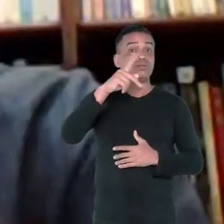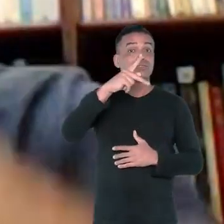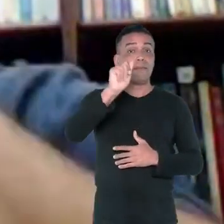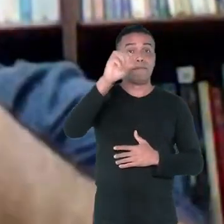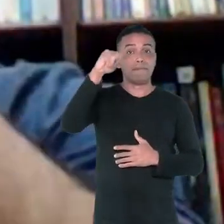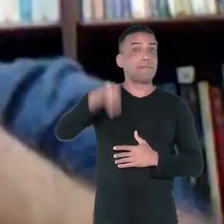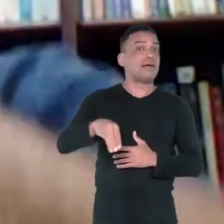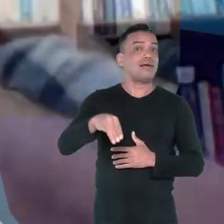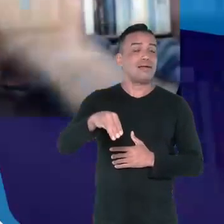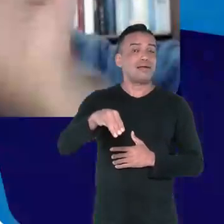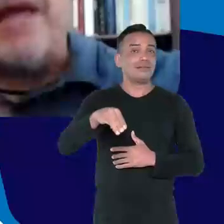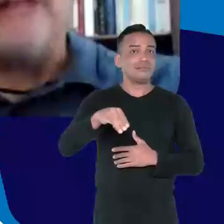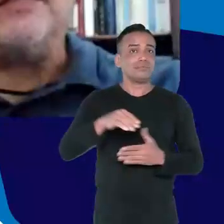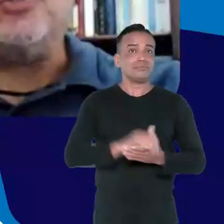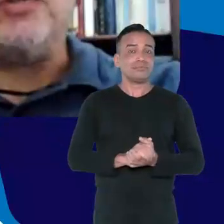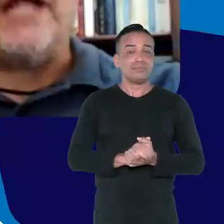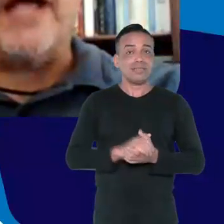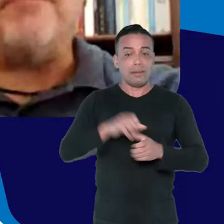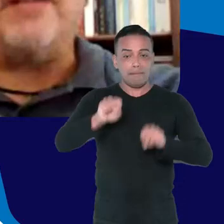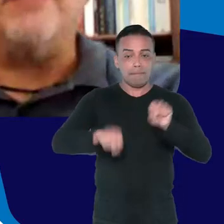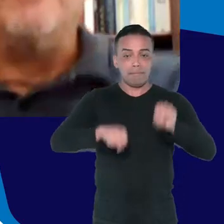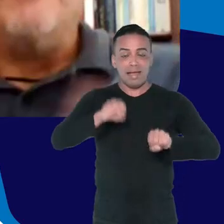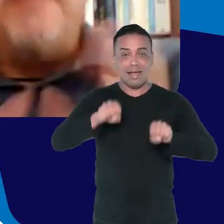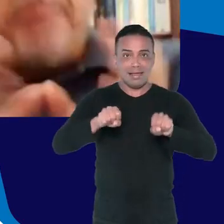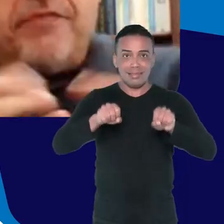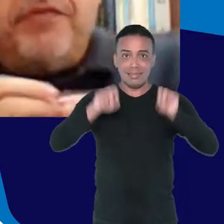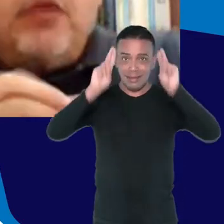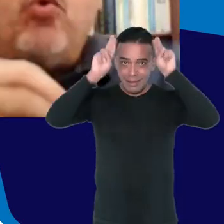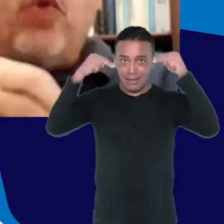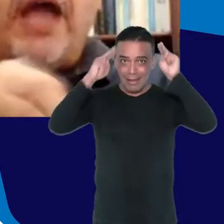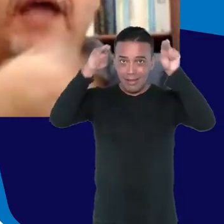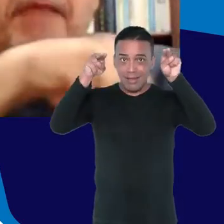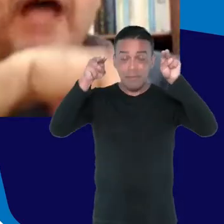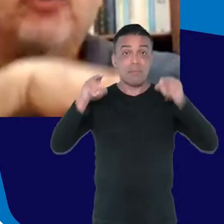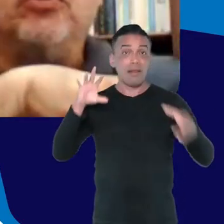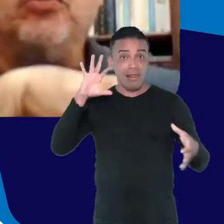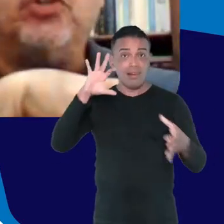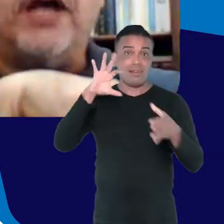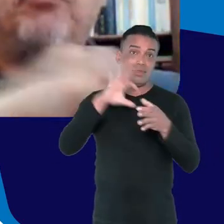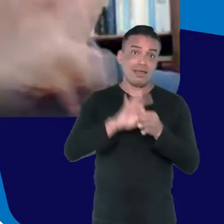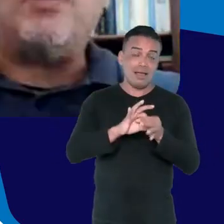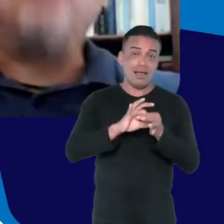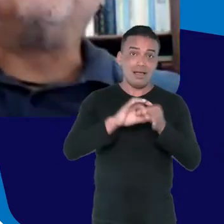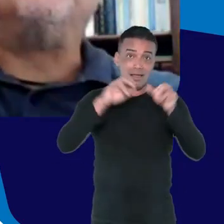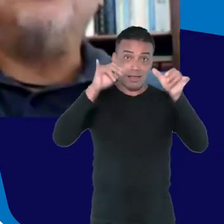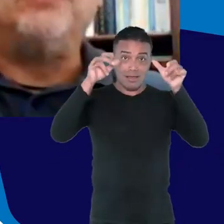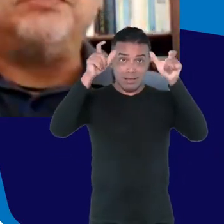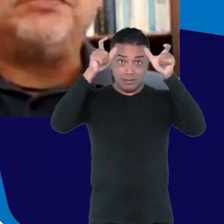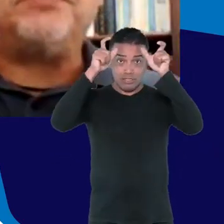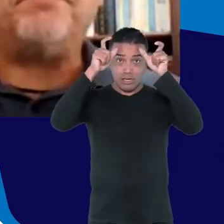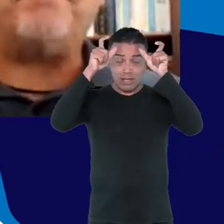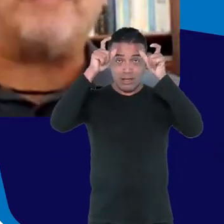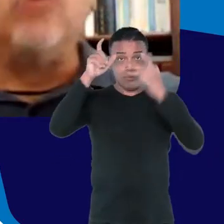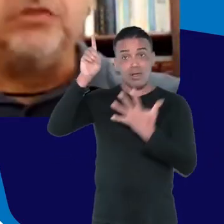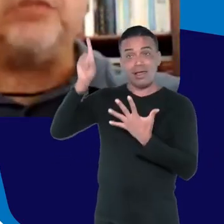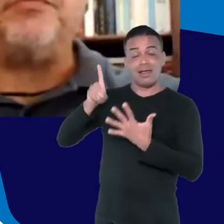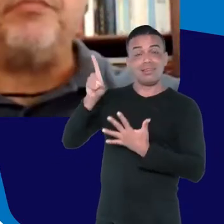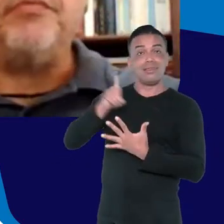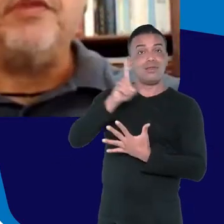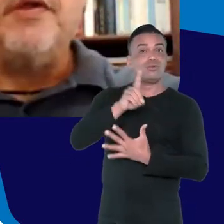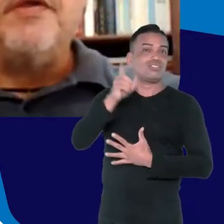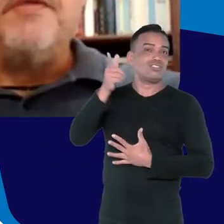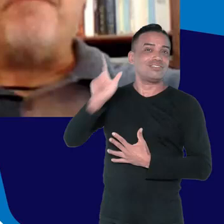Tem as patas de cabra, para vincular a imagem do diabo aos deuses